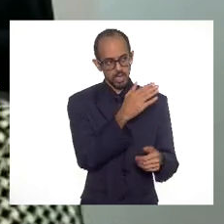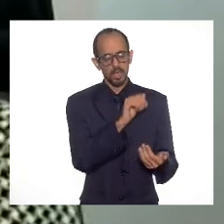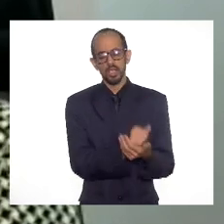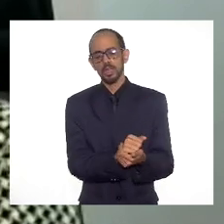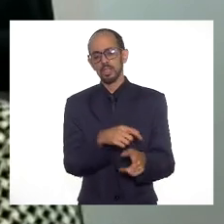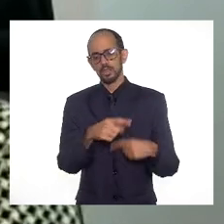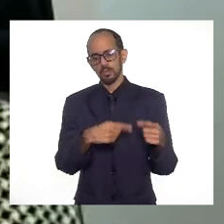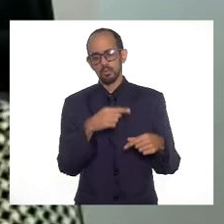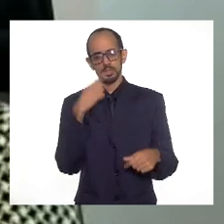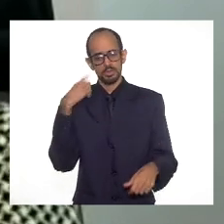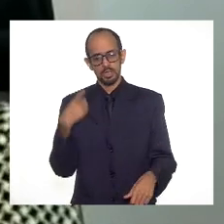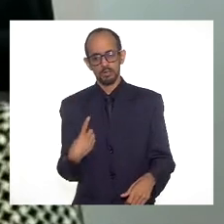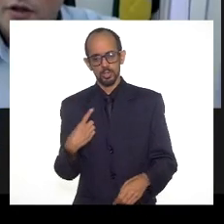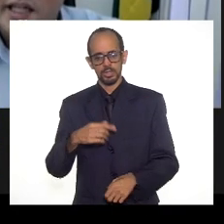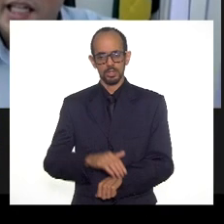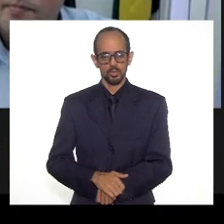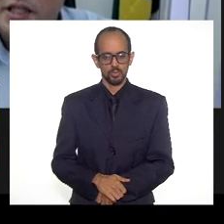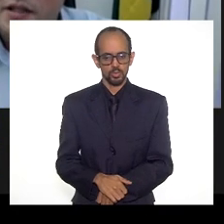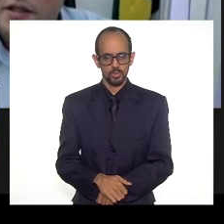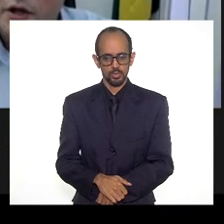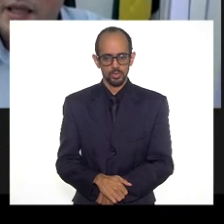deputada Dani Monteiro.